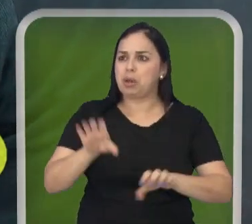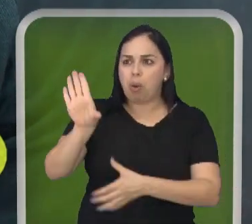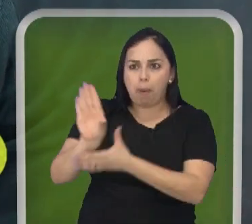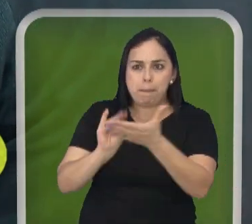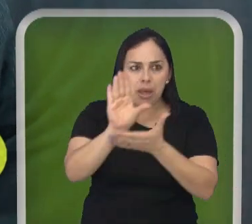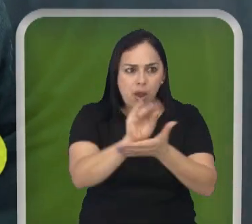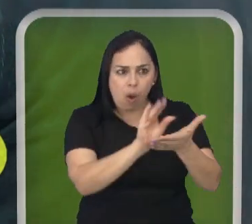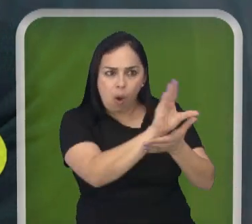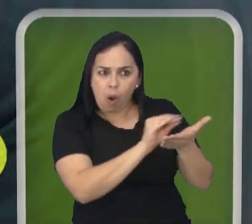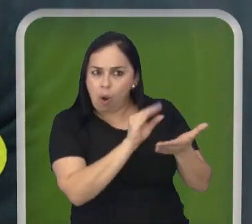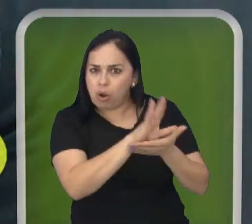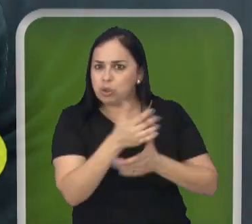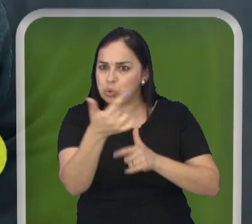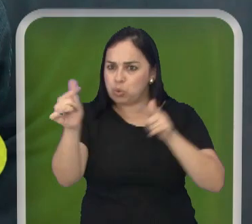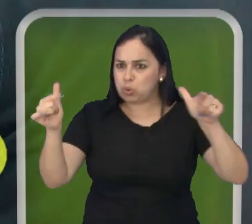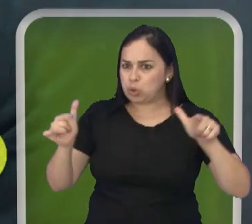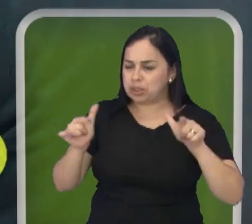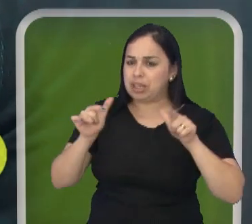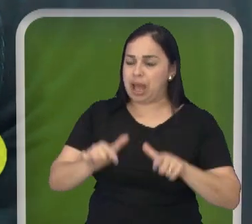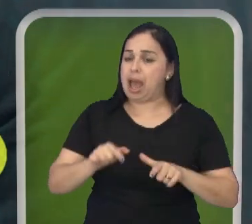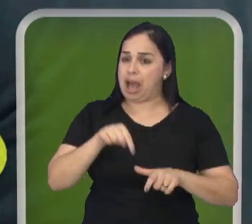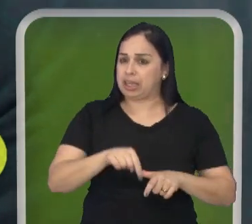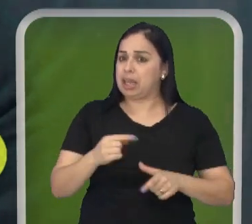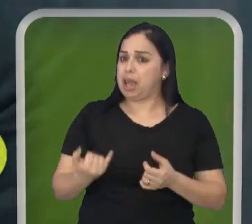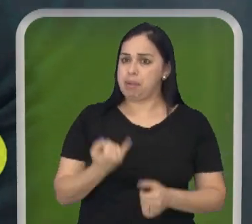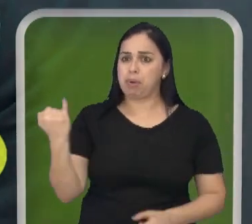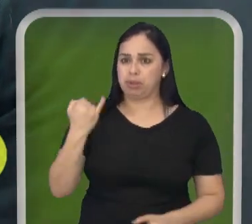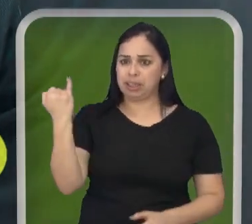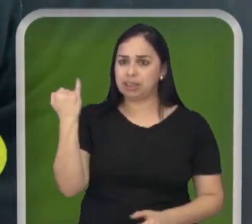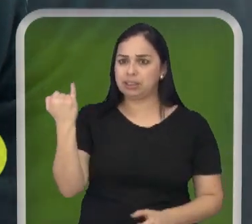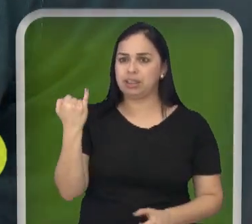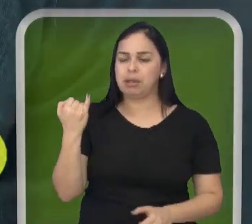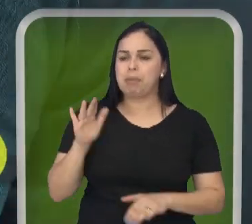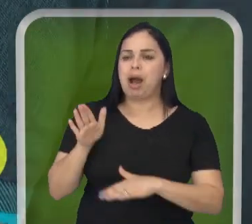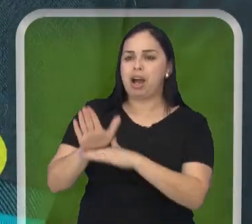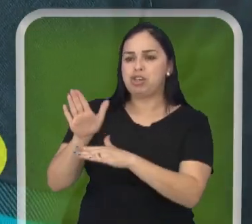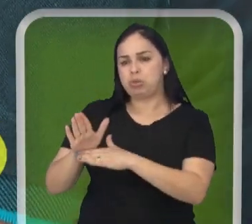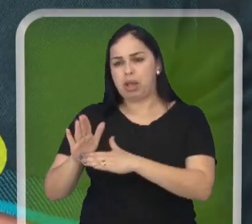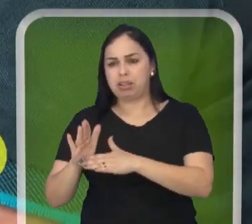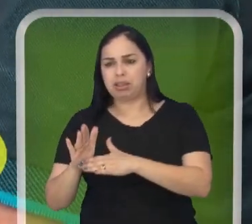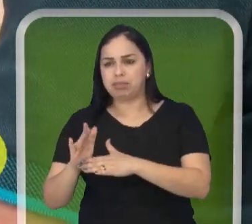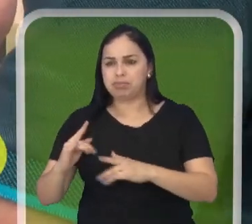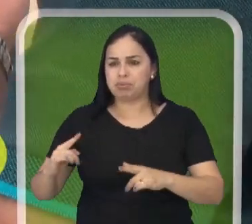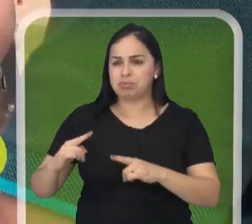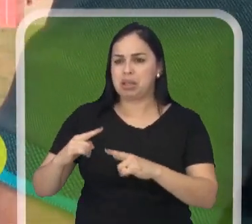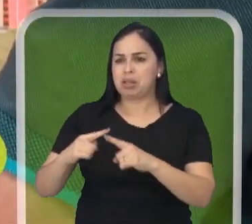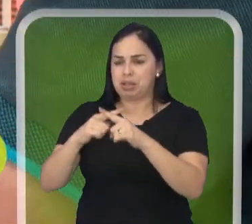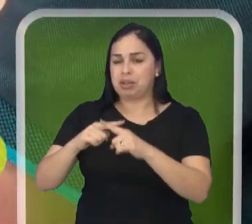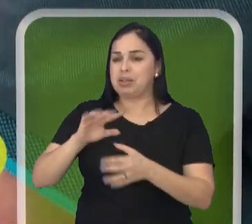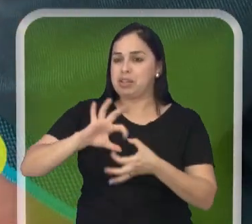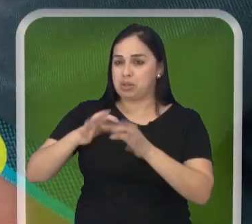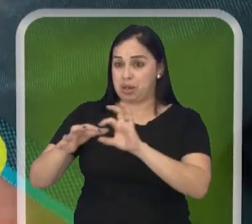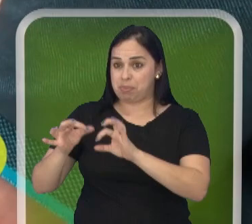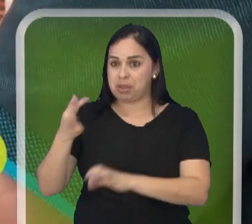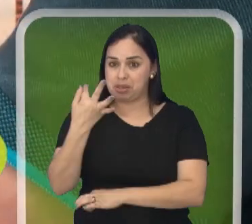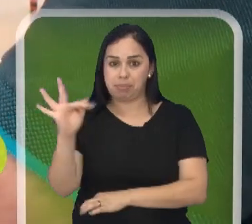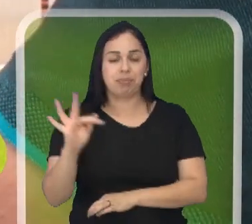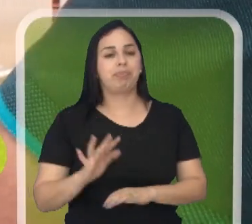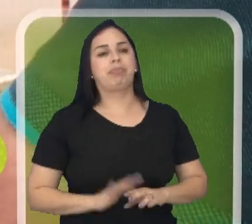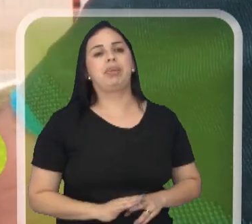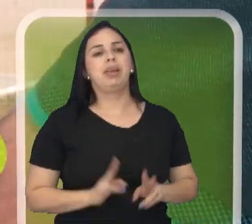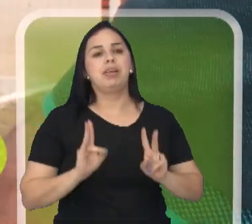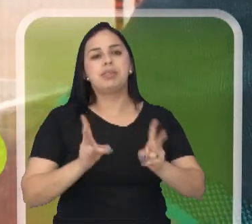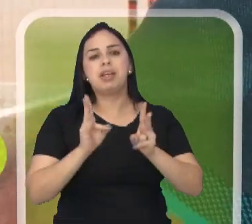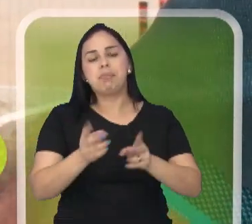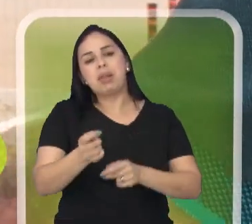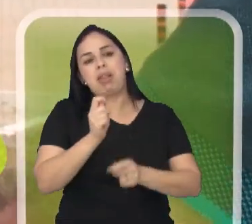de conceitos internacionais. Isso daí é importantíssimo para você também, para essa preparação, para você chegar forte nas Olimpíadas de Paris? Sim, com certeza. Eu sempre falo